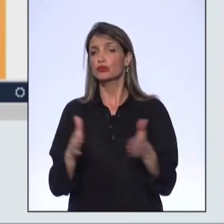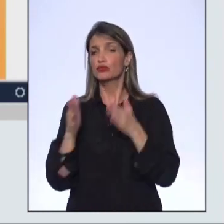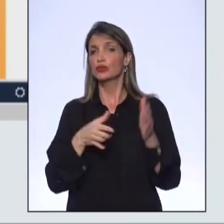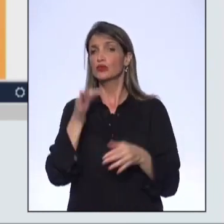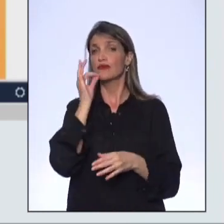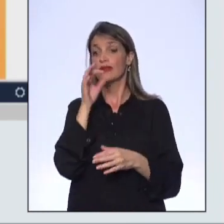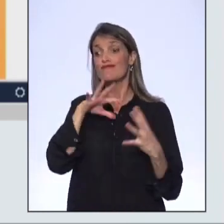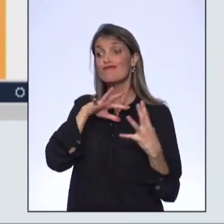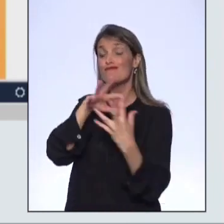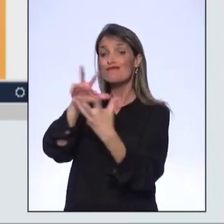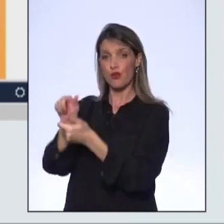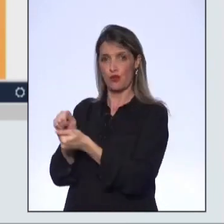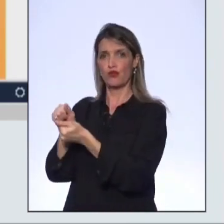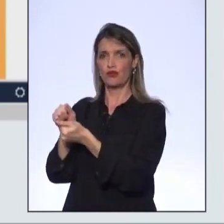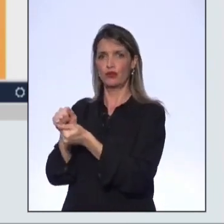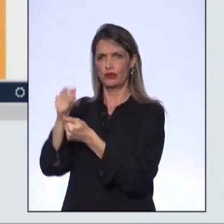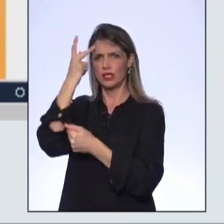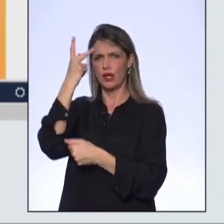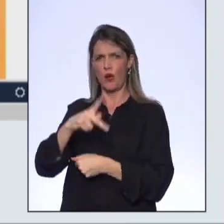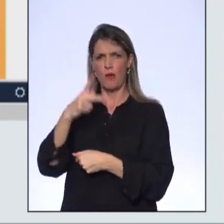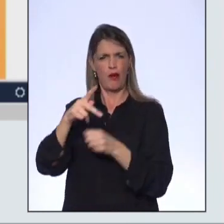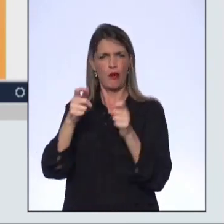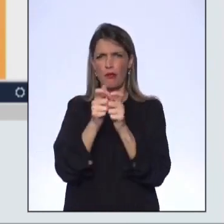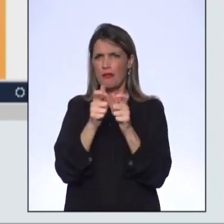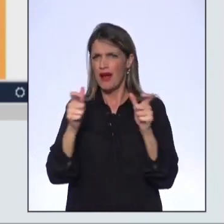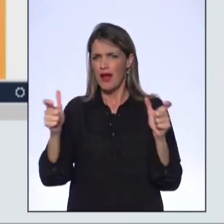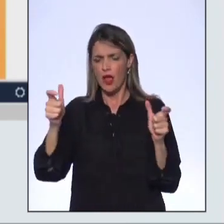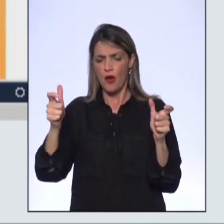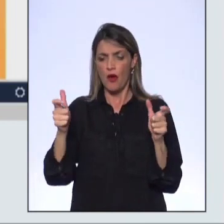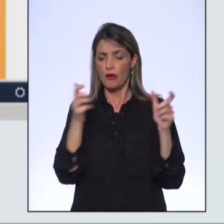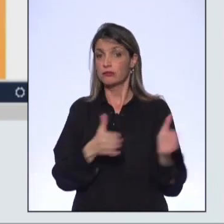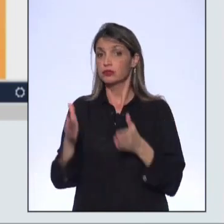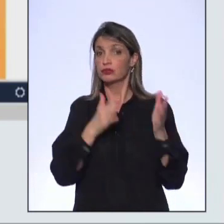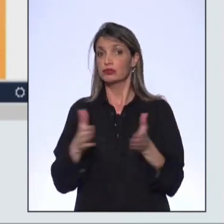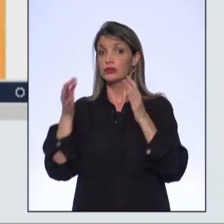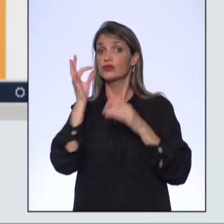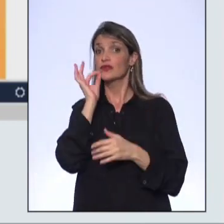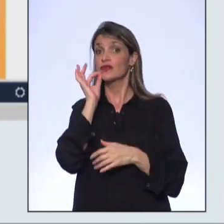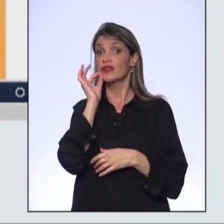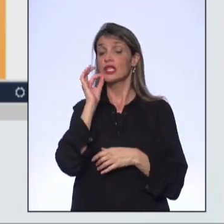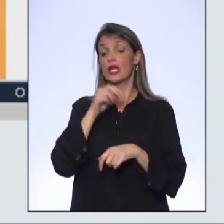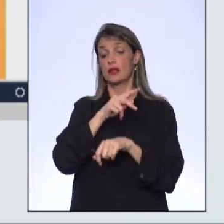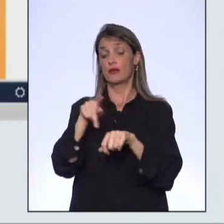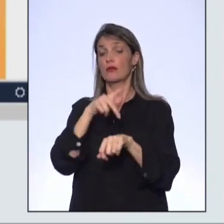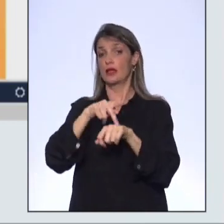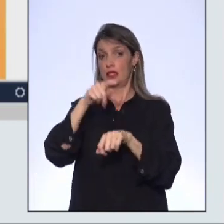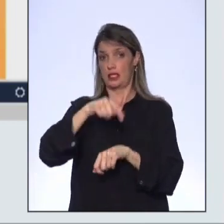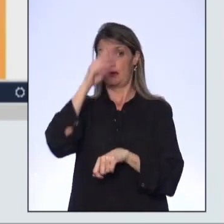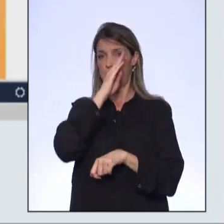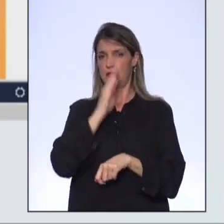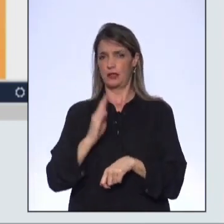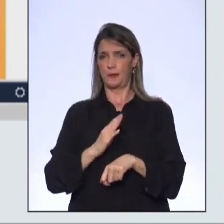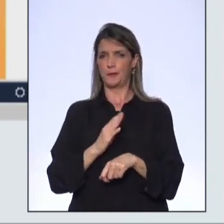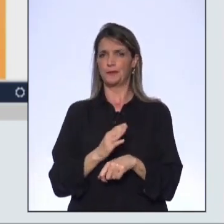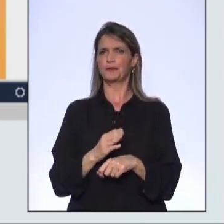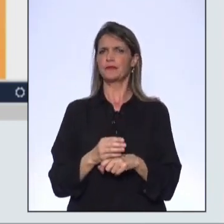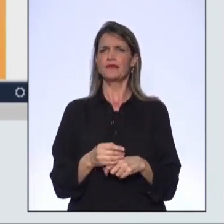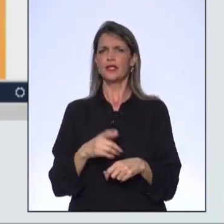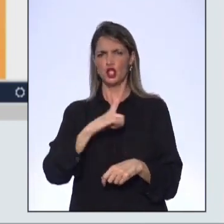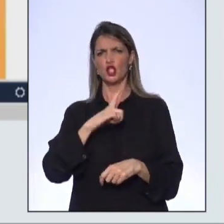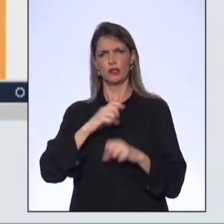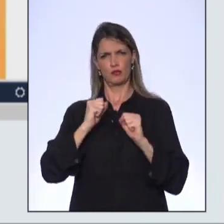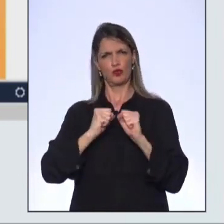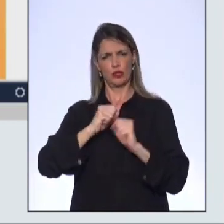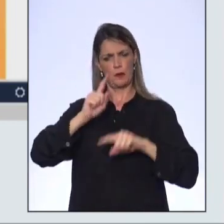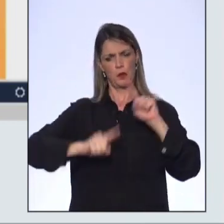Paulo representava o maior de todos os produtores de café do país, e isso teve como consequência o enorme poder político alcançado